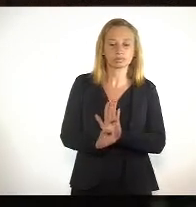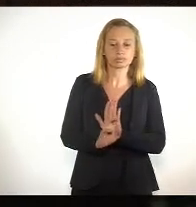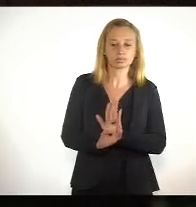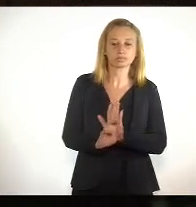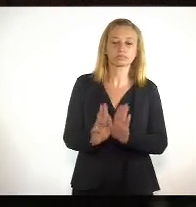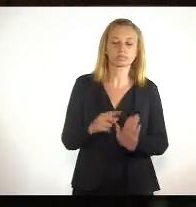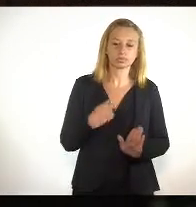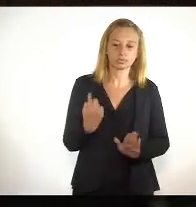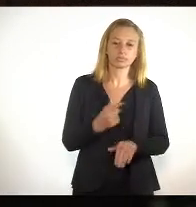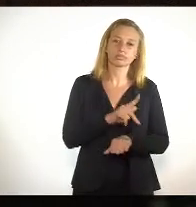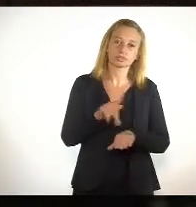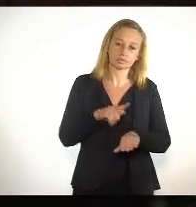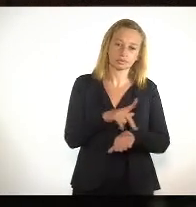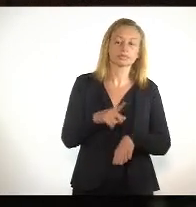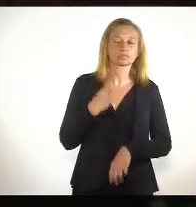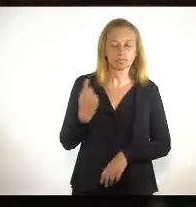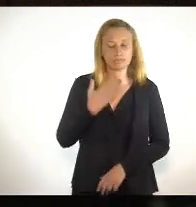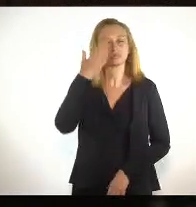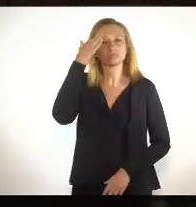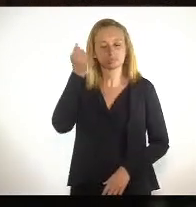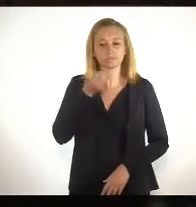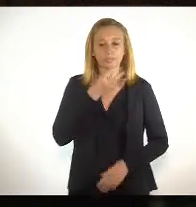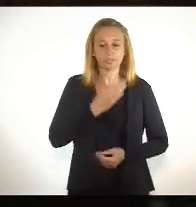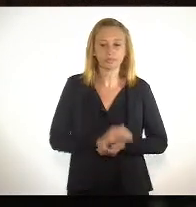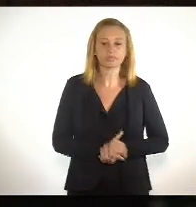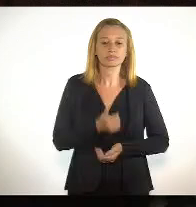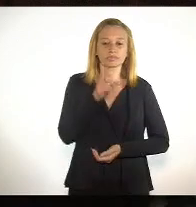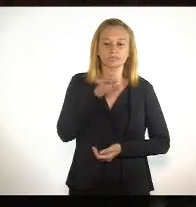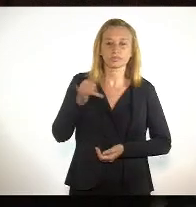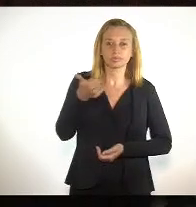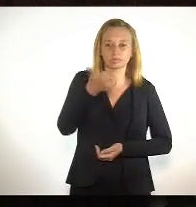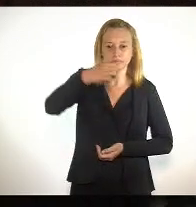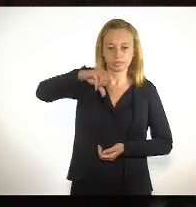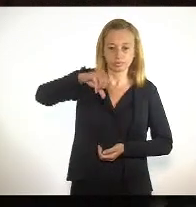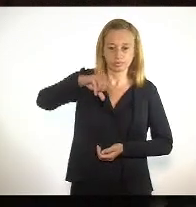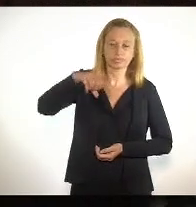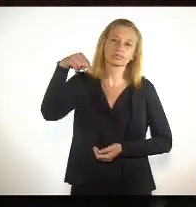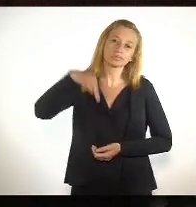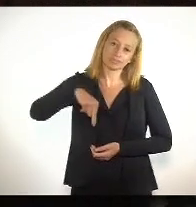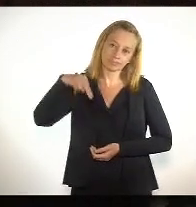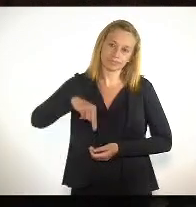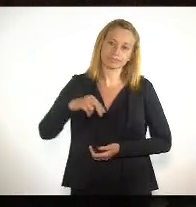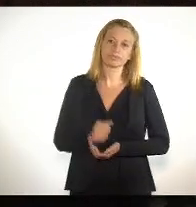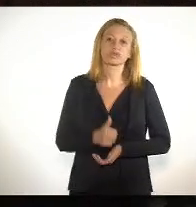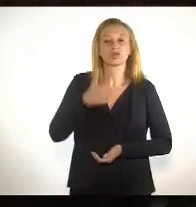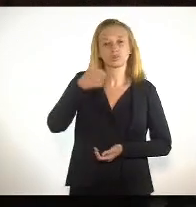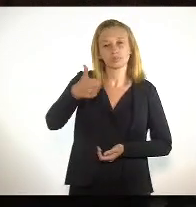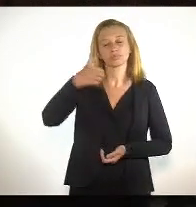Nós sabemos muito bem disso. Então, no dia 19 de novembro de